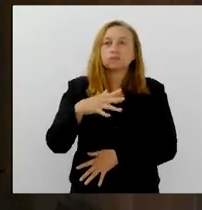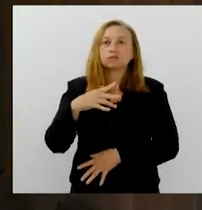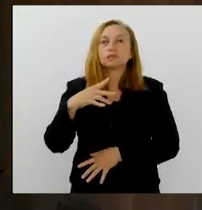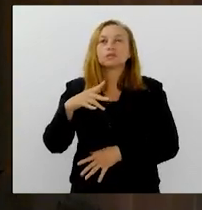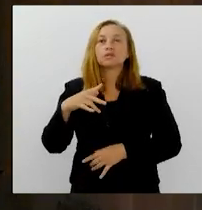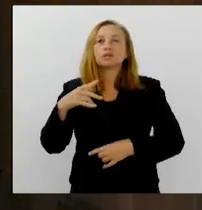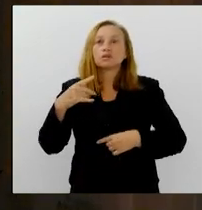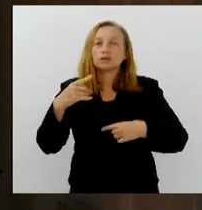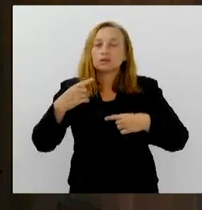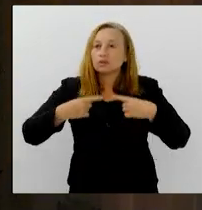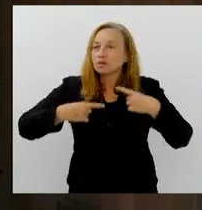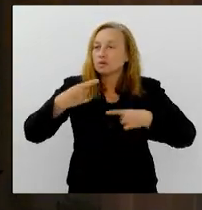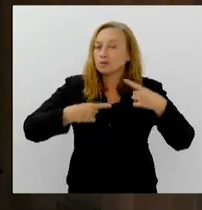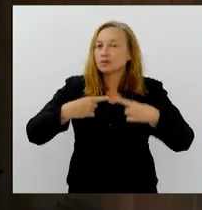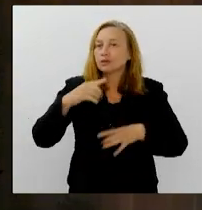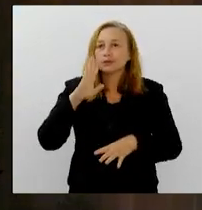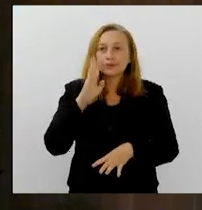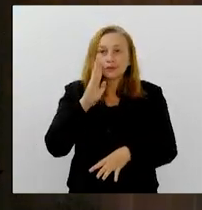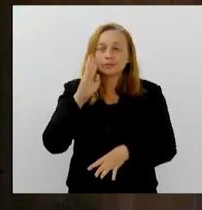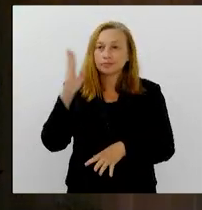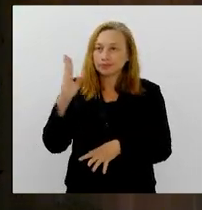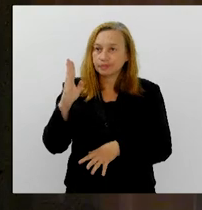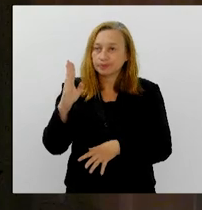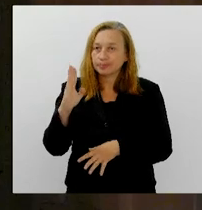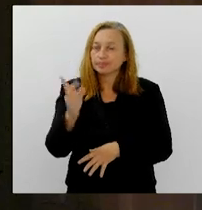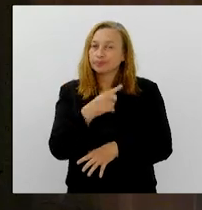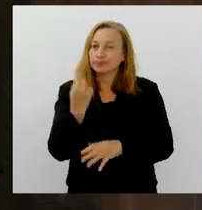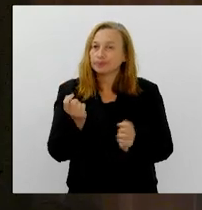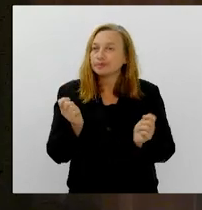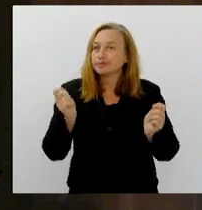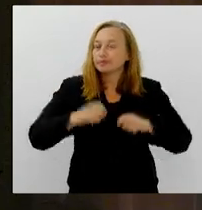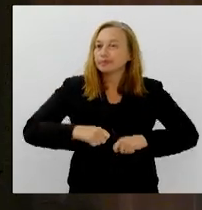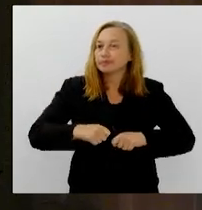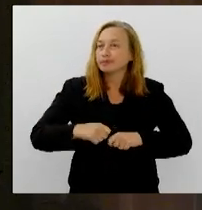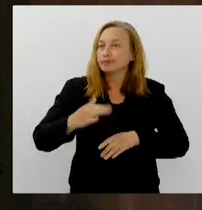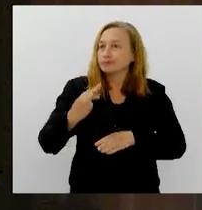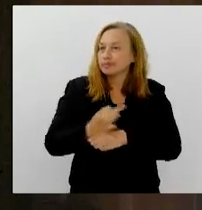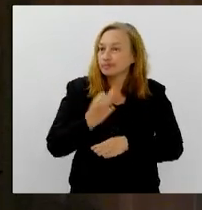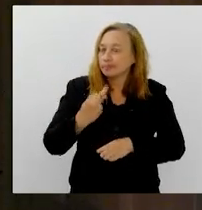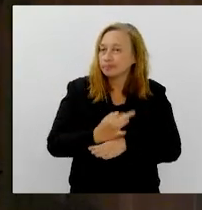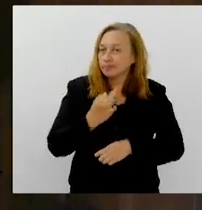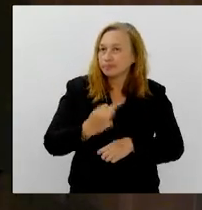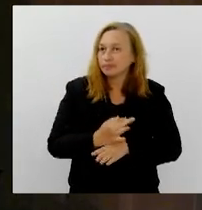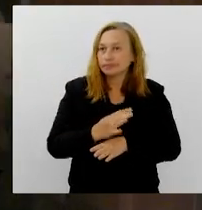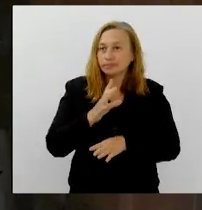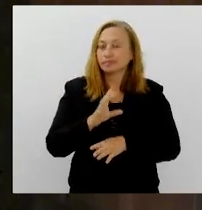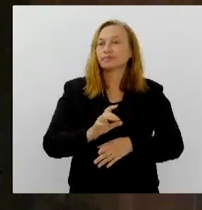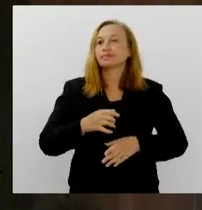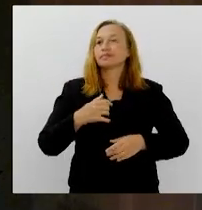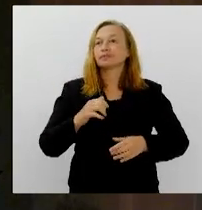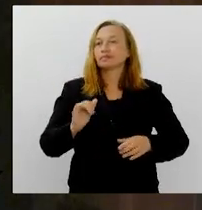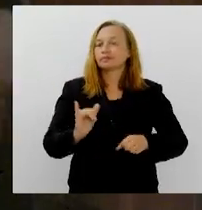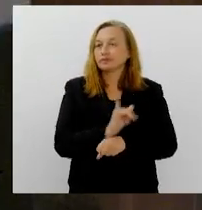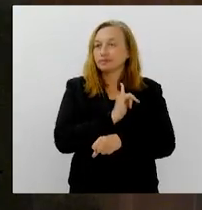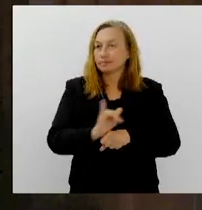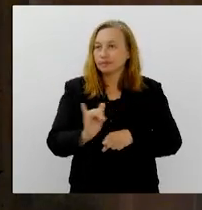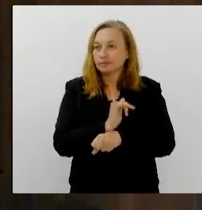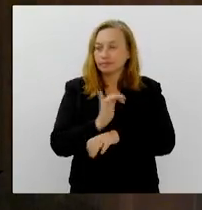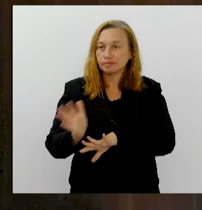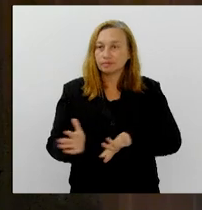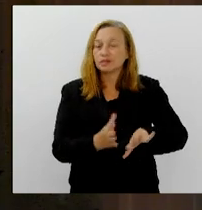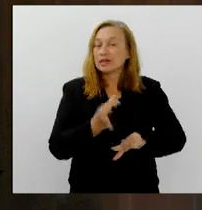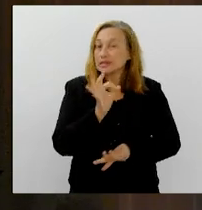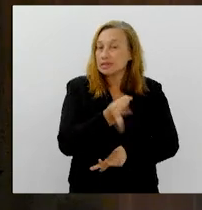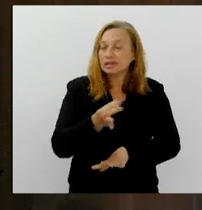deve especialmente a nossa capacidade de resistência e articulação. Tenho a certeza que